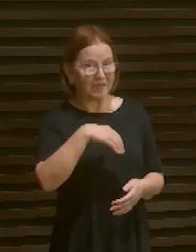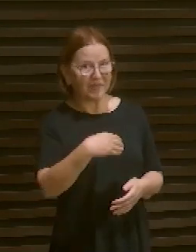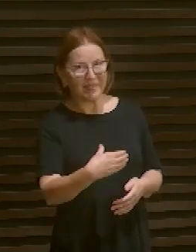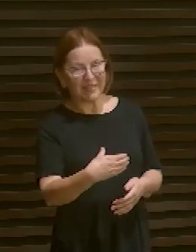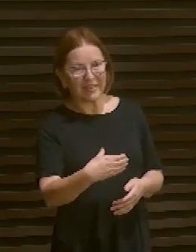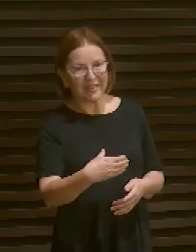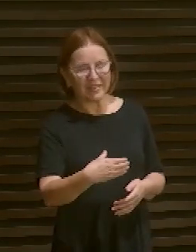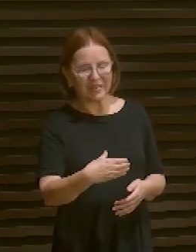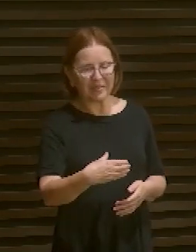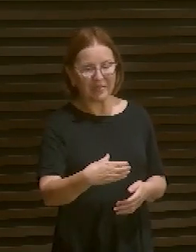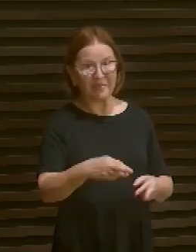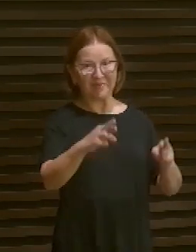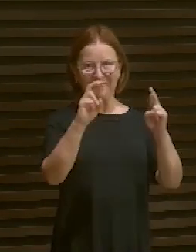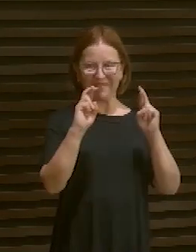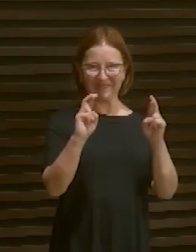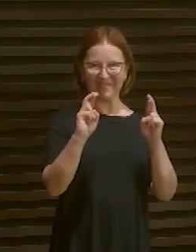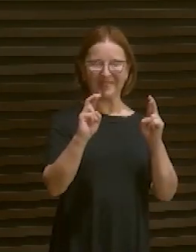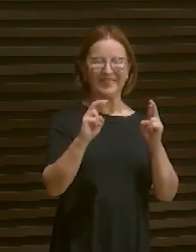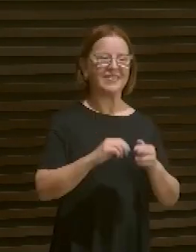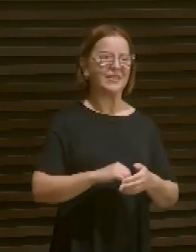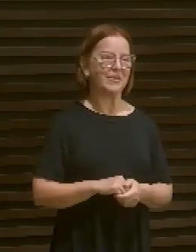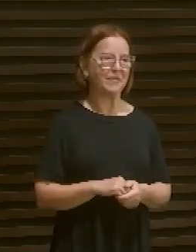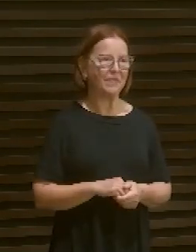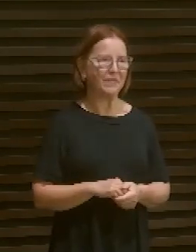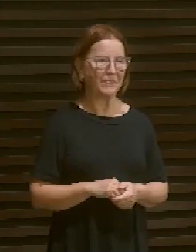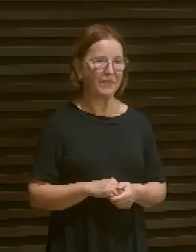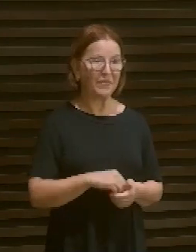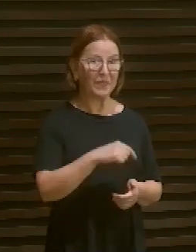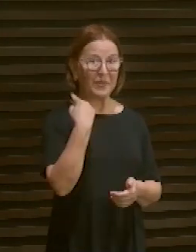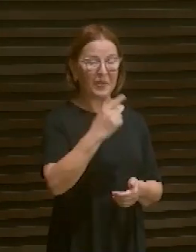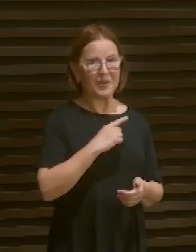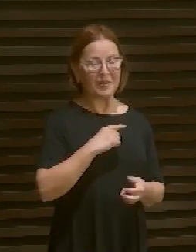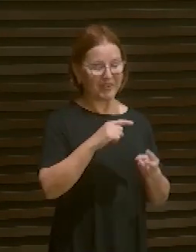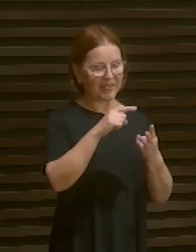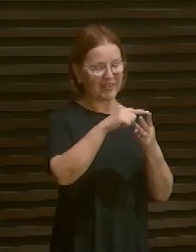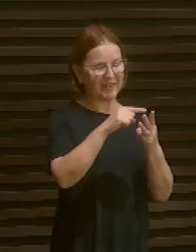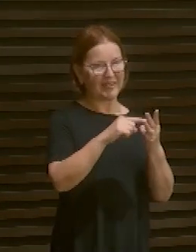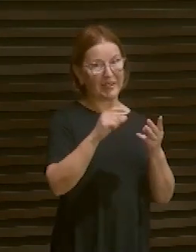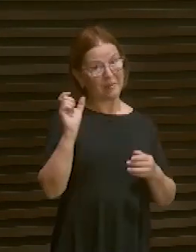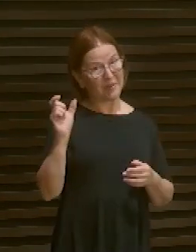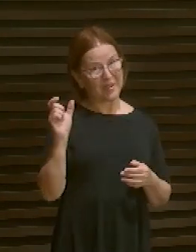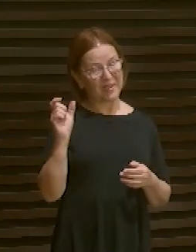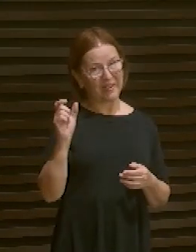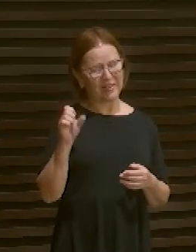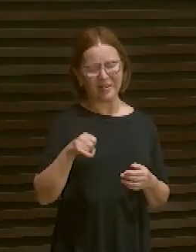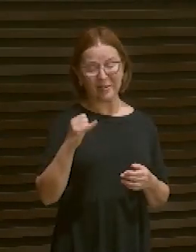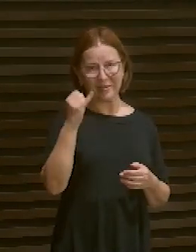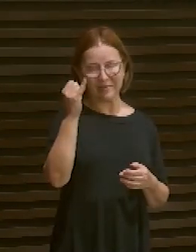ousadia da esperança. Nós temos 3 palavras que são consideradas